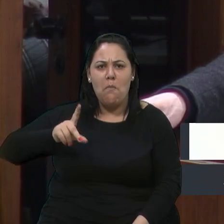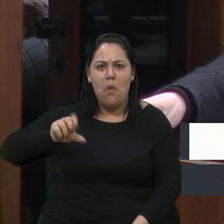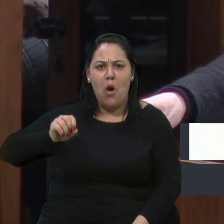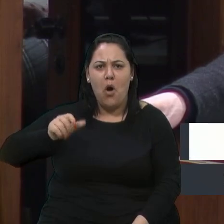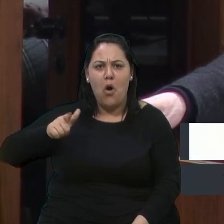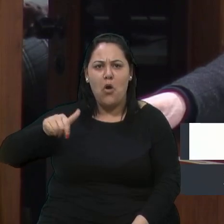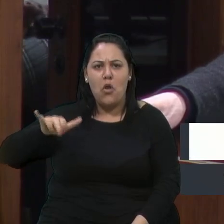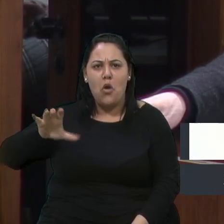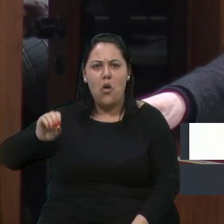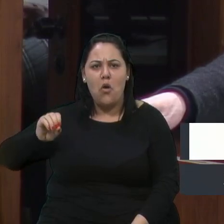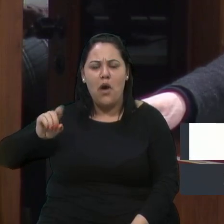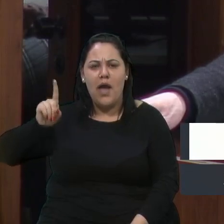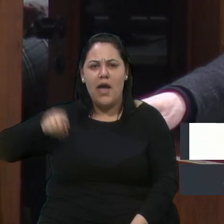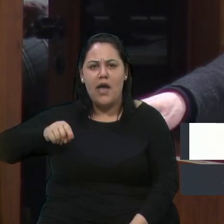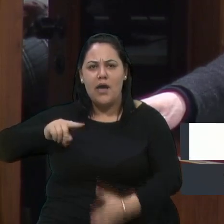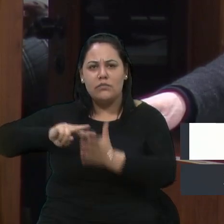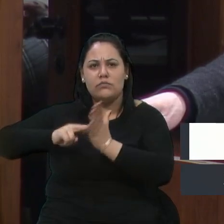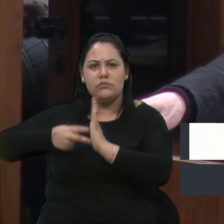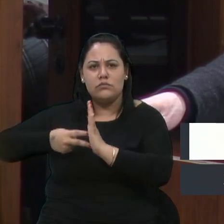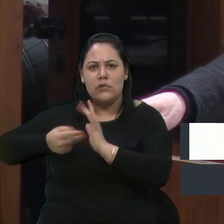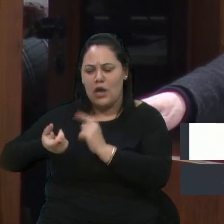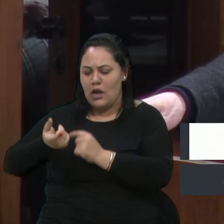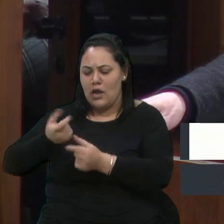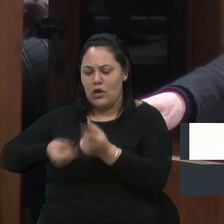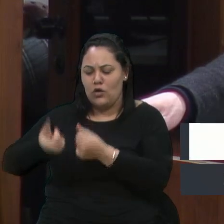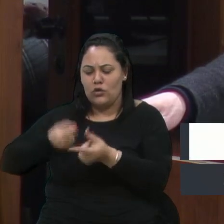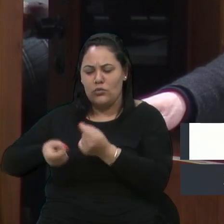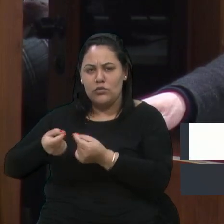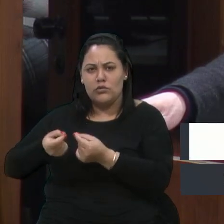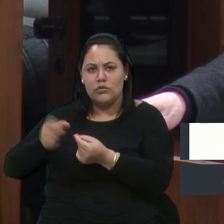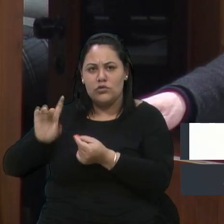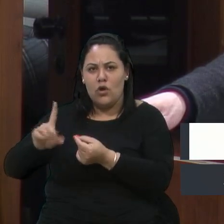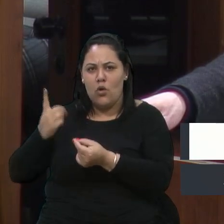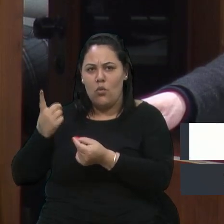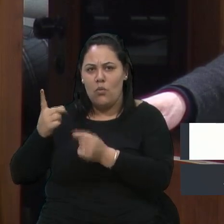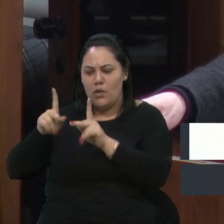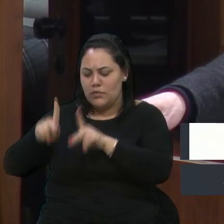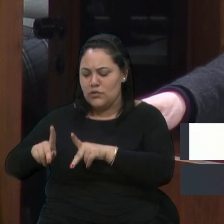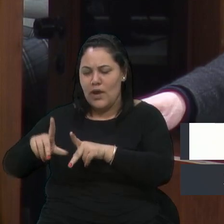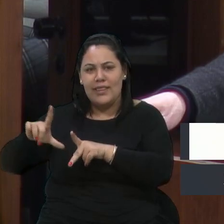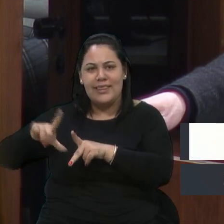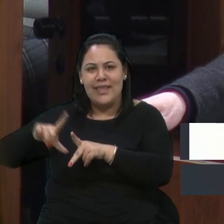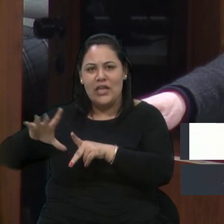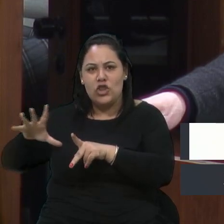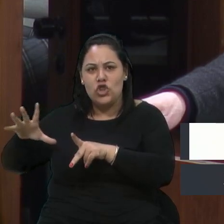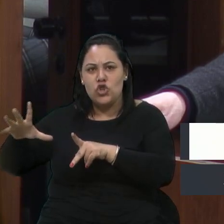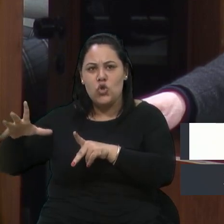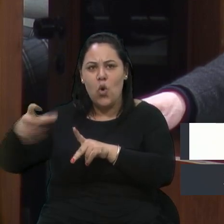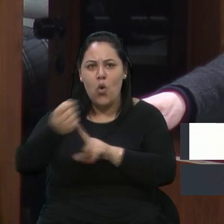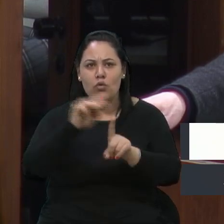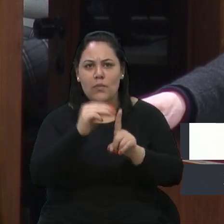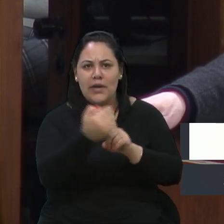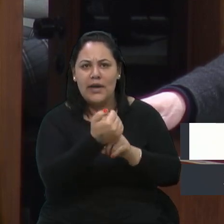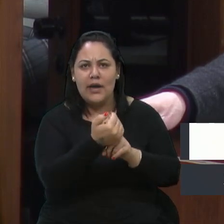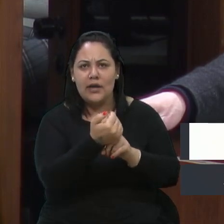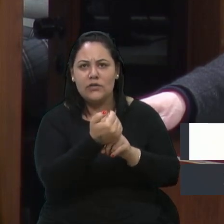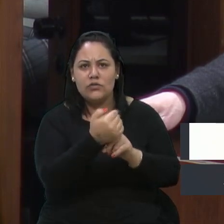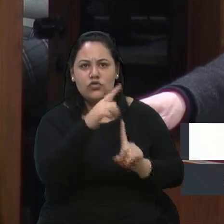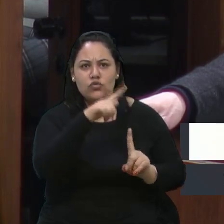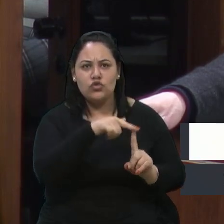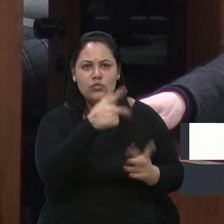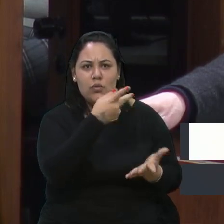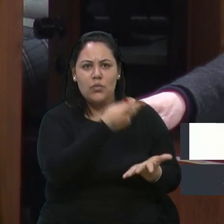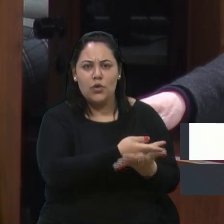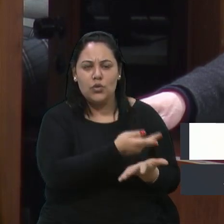Monopólio é uma situação econômica onde apenas um ofertante detém toda a posição de mercado de um determinado tipo de